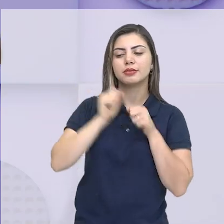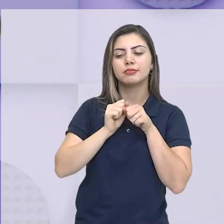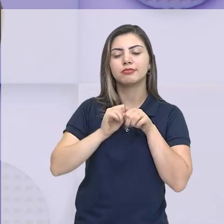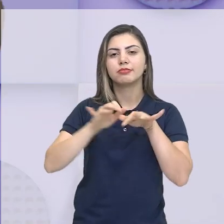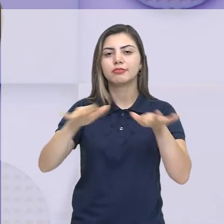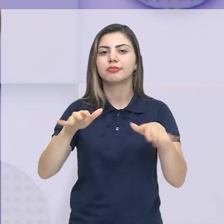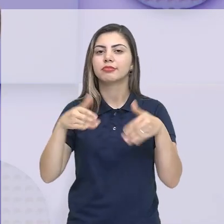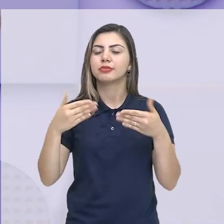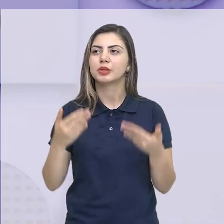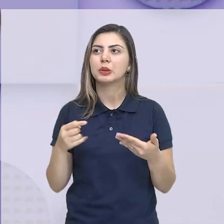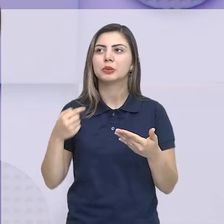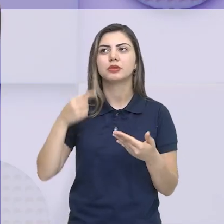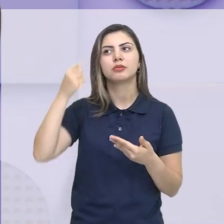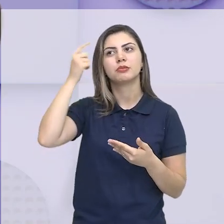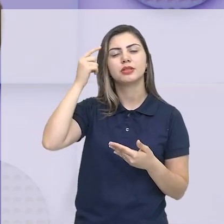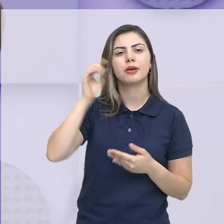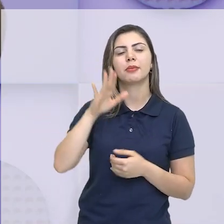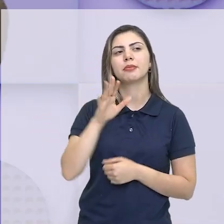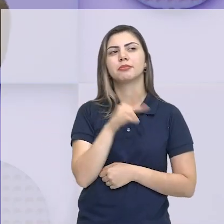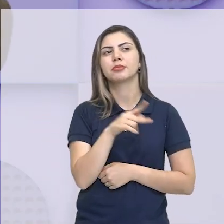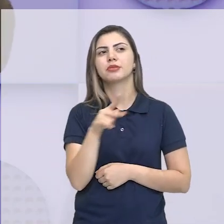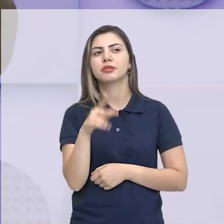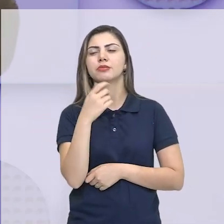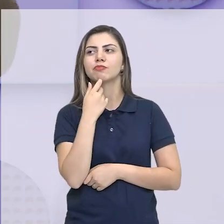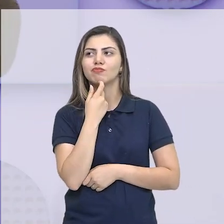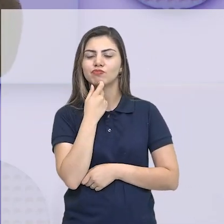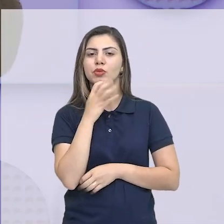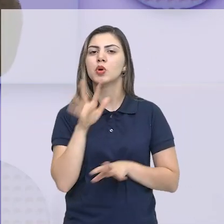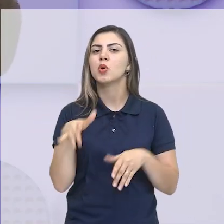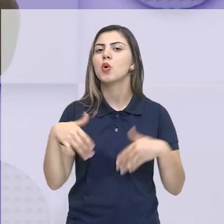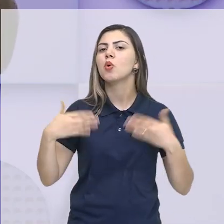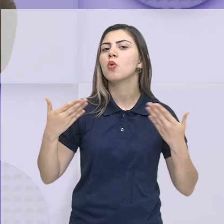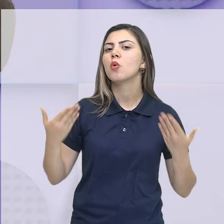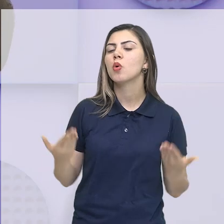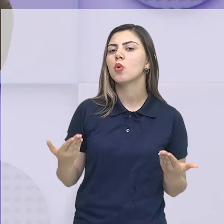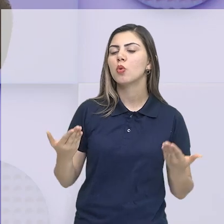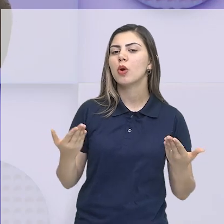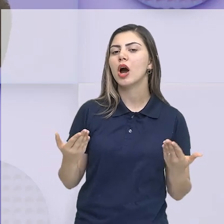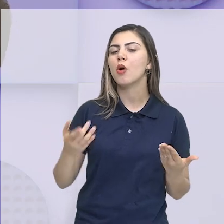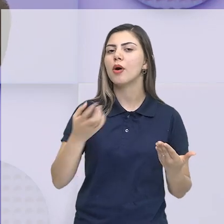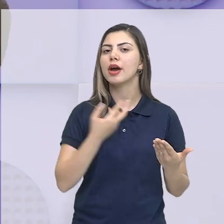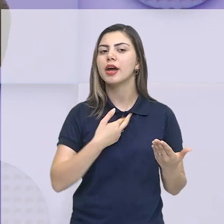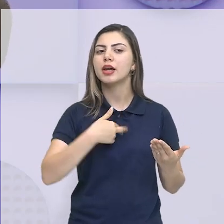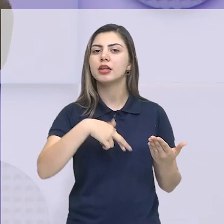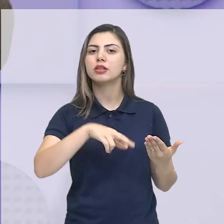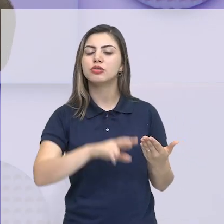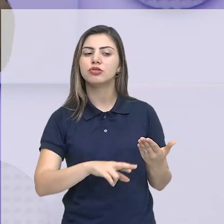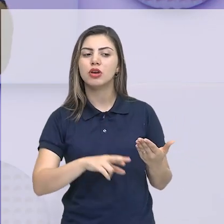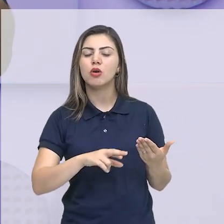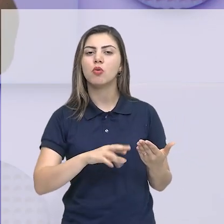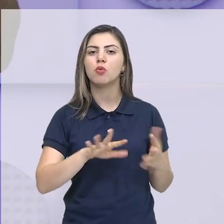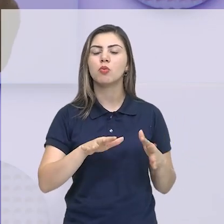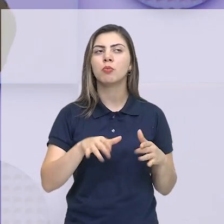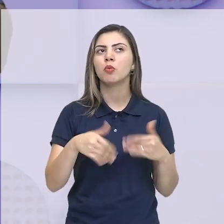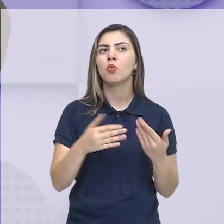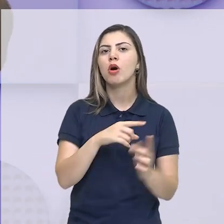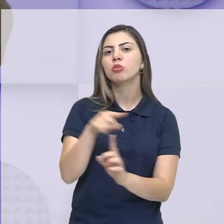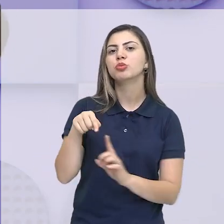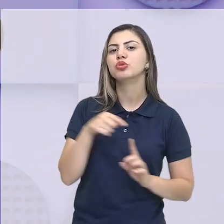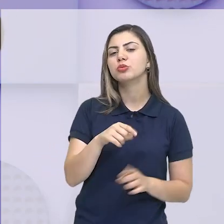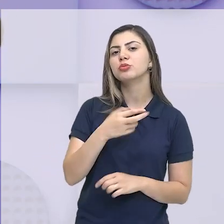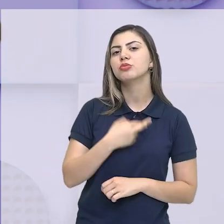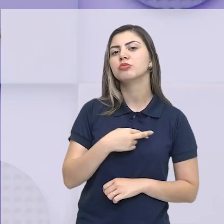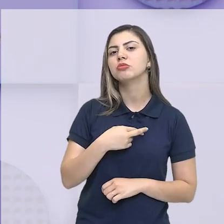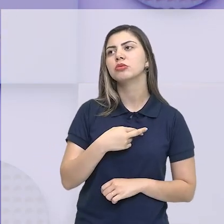Então, se a gente parar para pensar assim, professor, qual foi as religiões utilizaram, qual tipo de tradição que elas